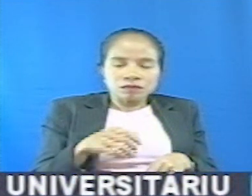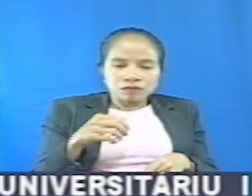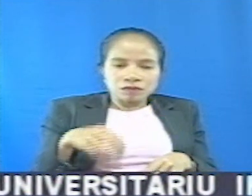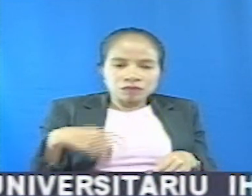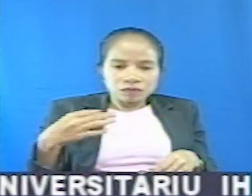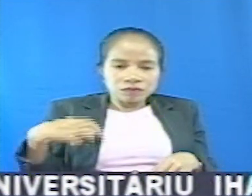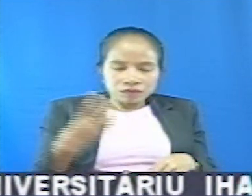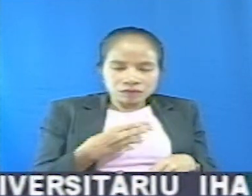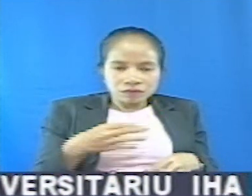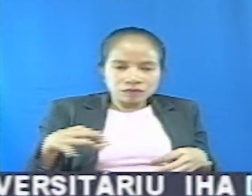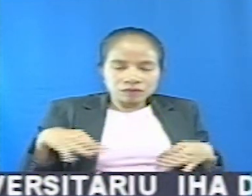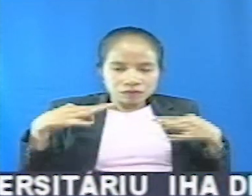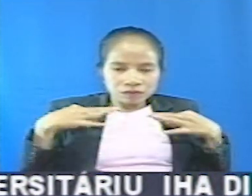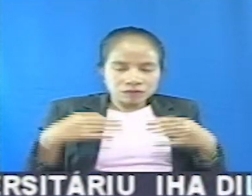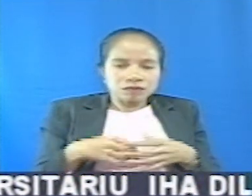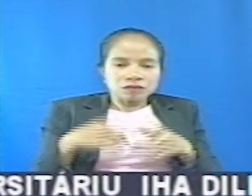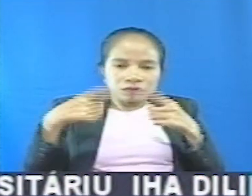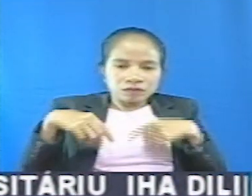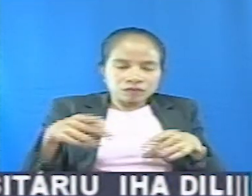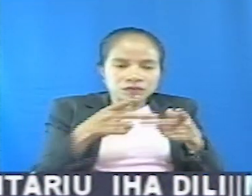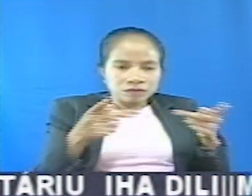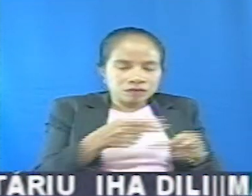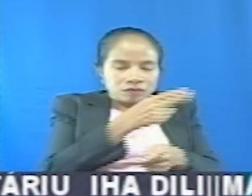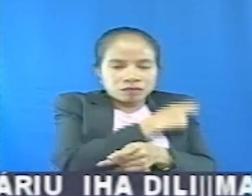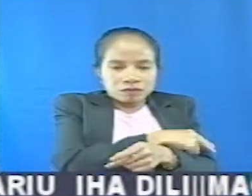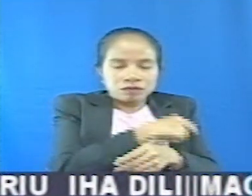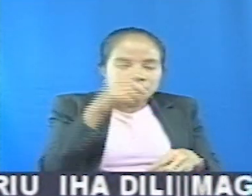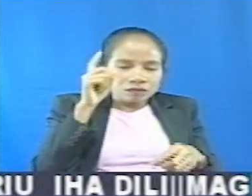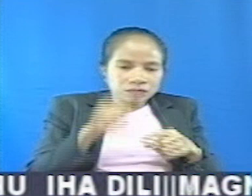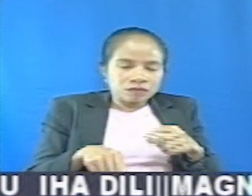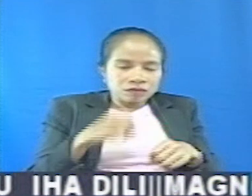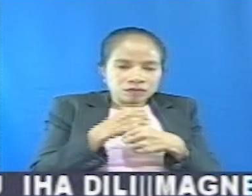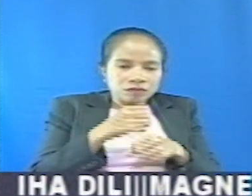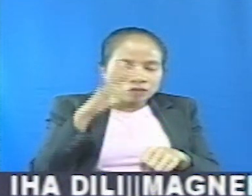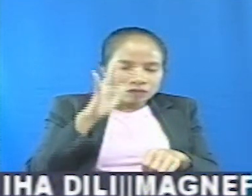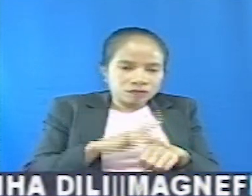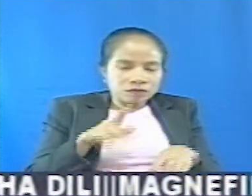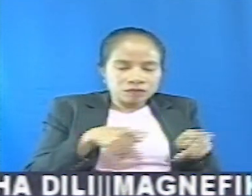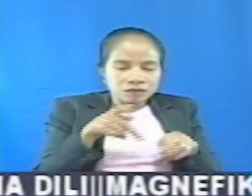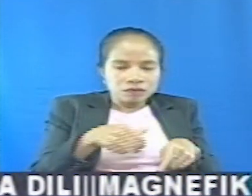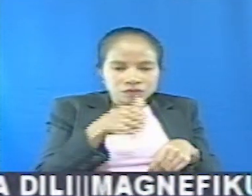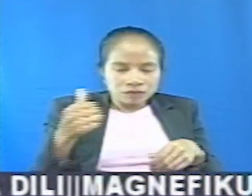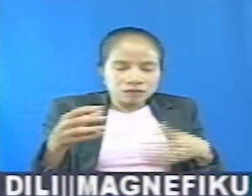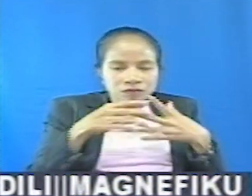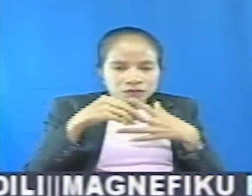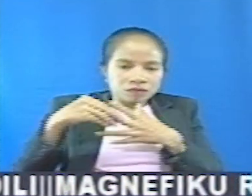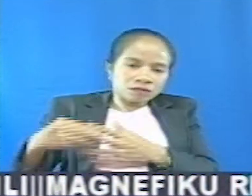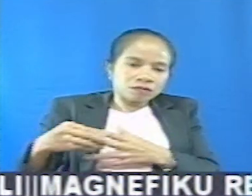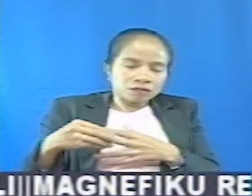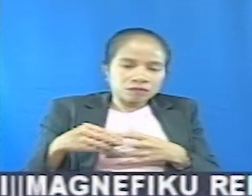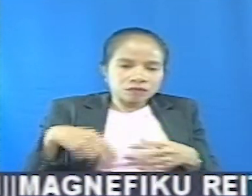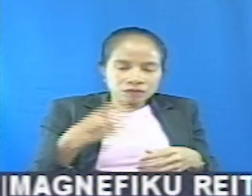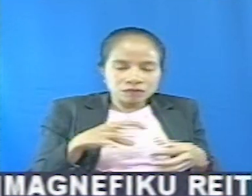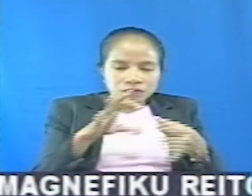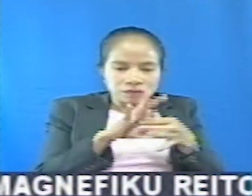isin ho di ba isola. Nune la bele halo transmission ba ema seluk liu itania